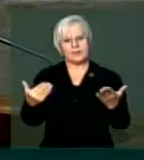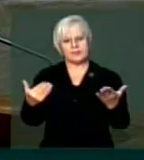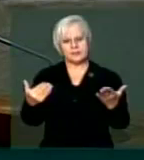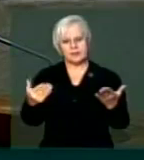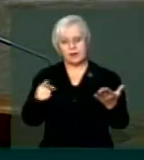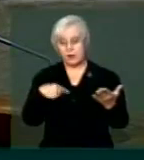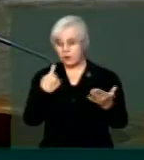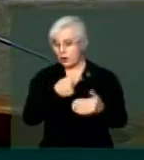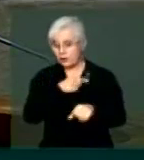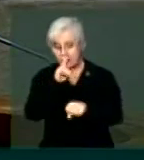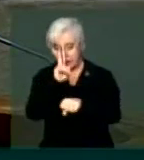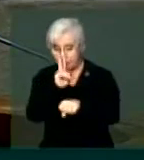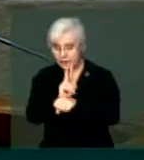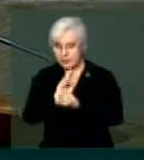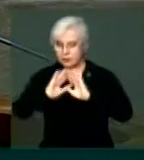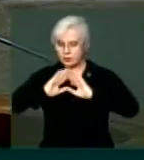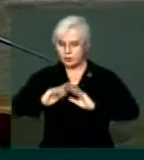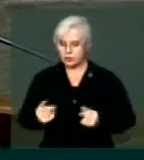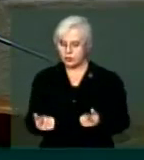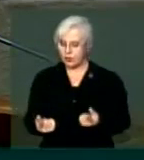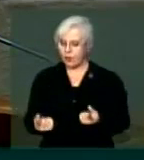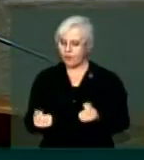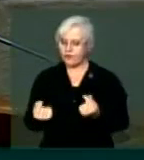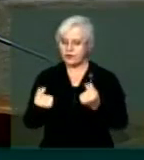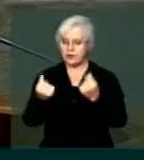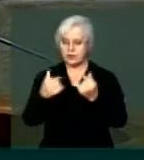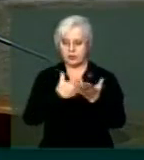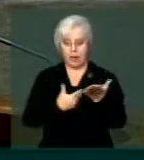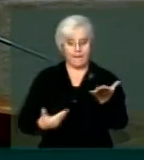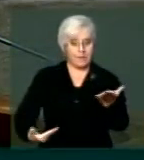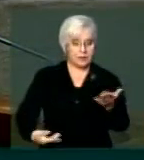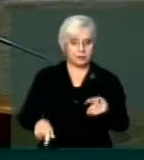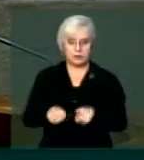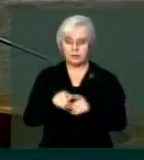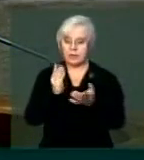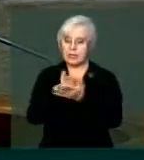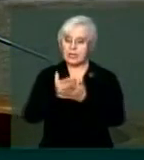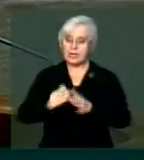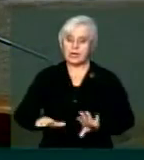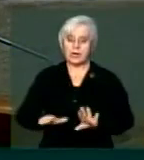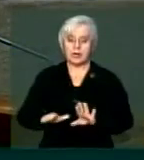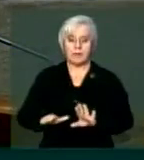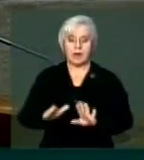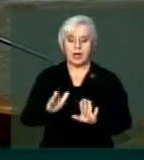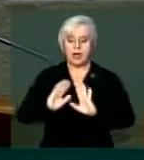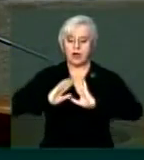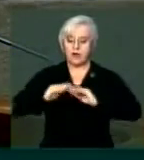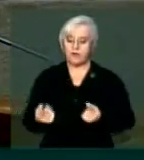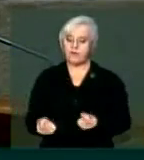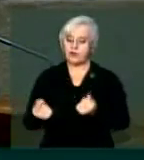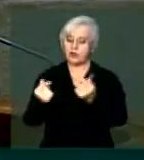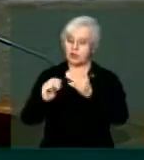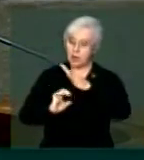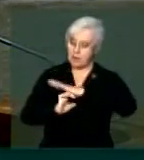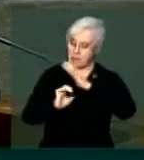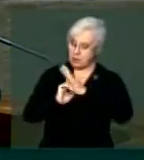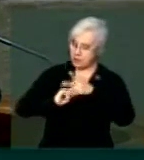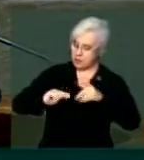não só defendemos o financiamento público e o fim do financiamento empresarial, como